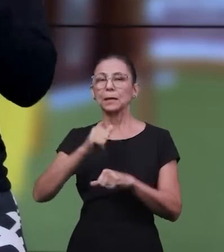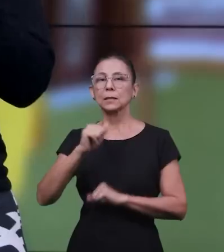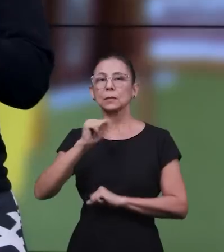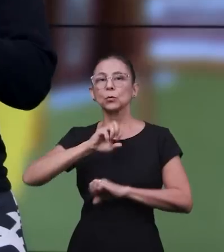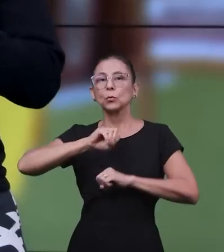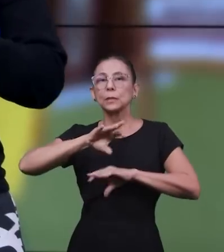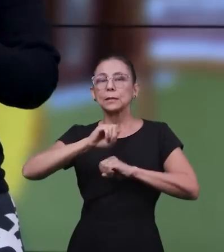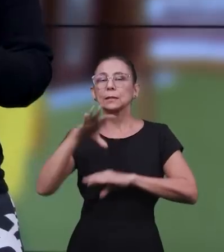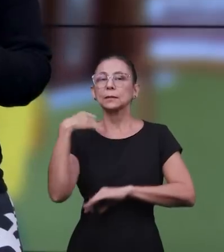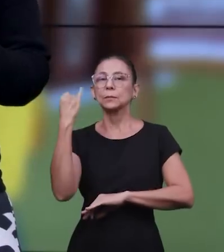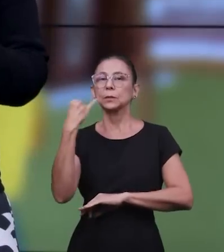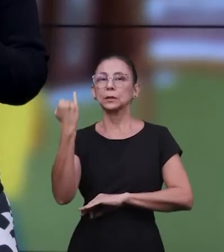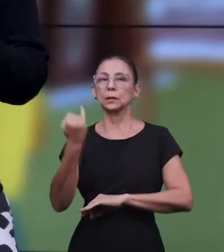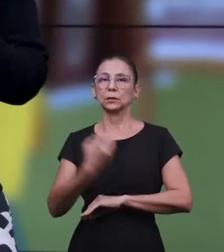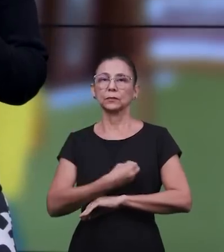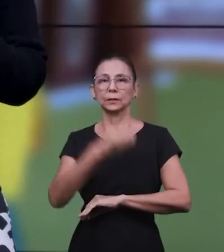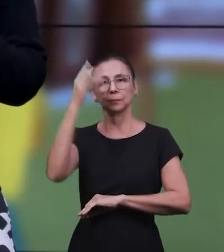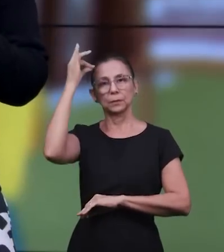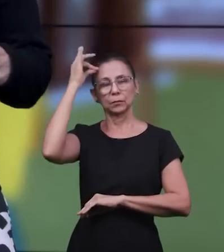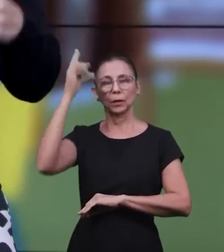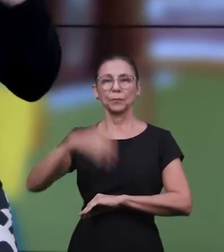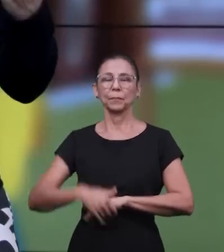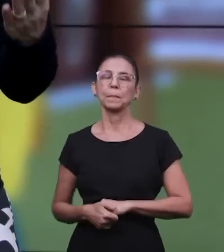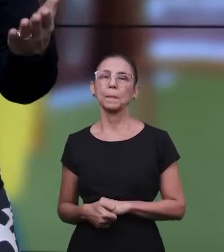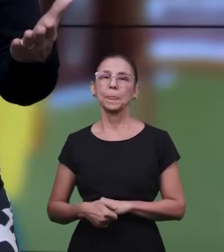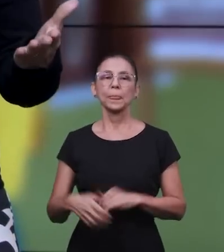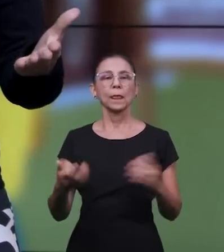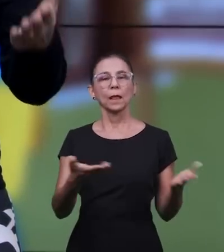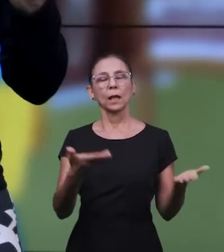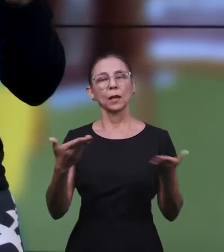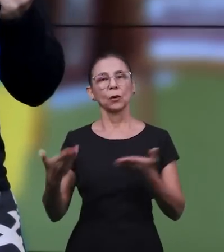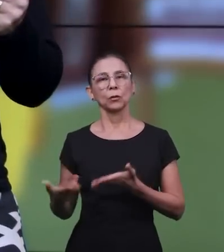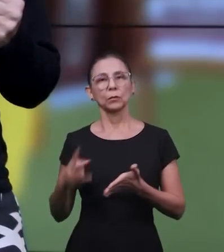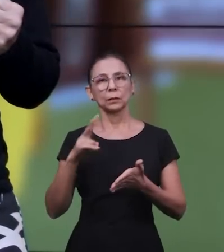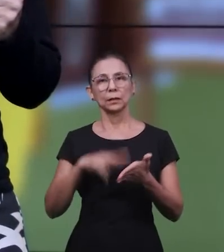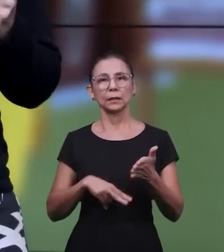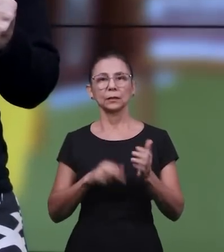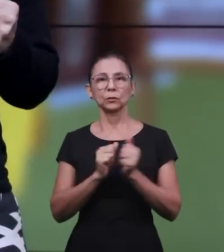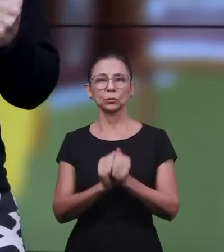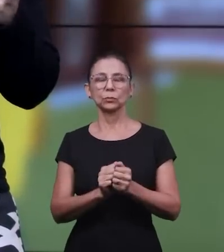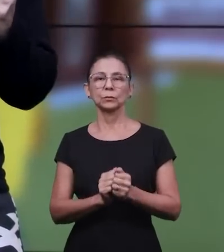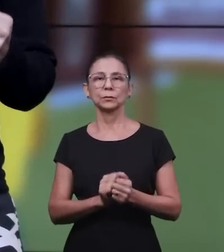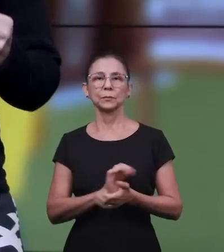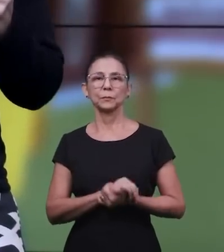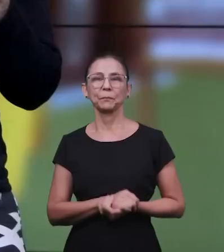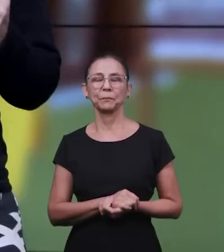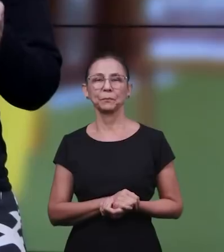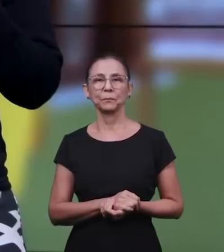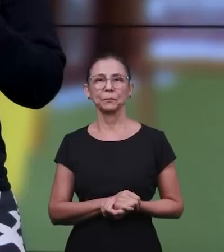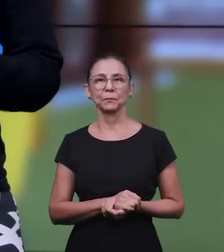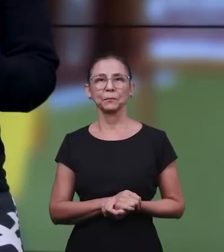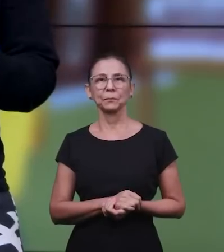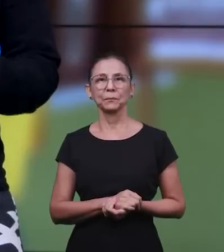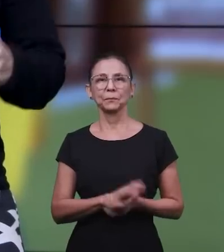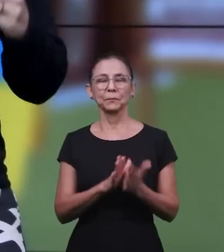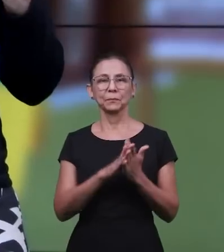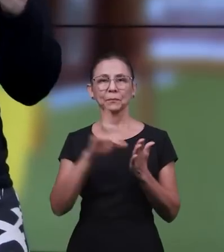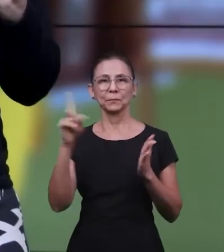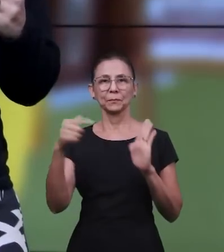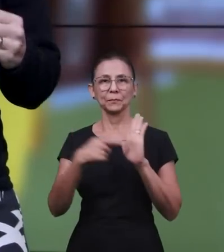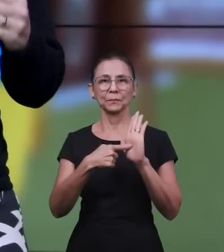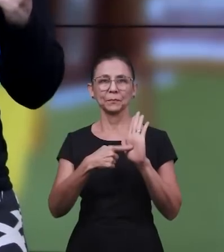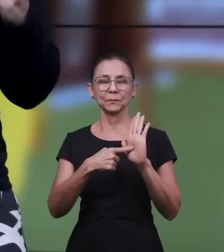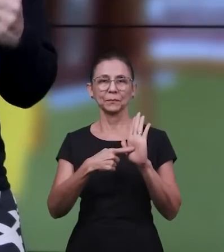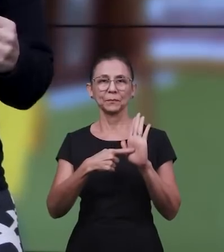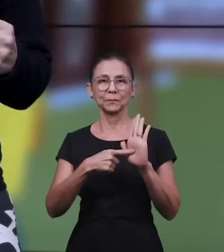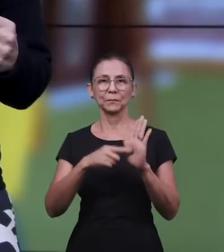ensino importante para a nossa vida espiritual. Eu convido vocês a lerem junto comigo um texto da Palavra de Deus, que está